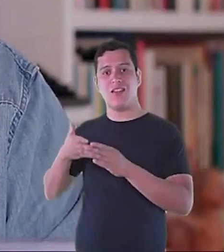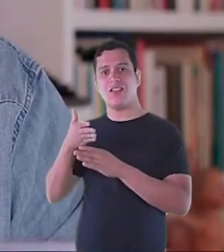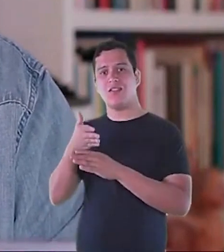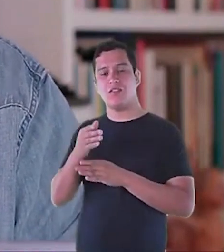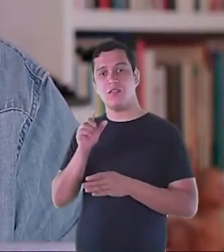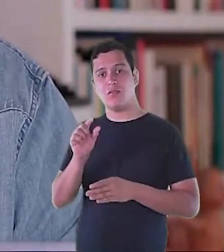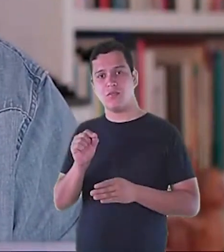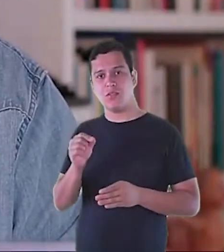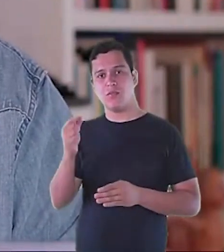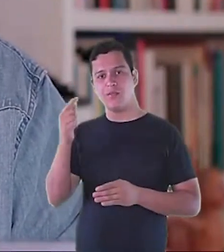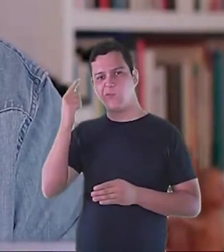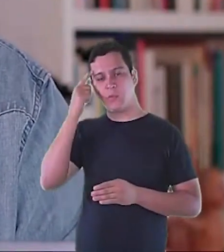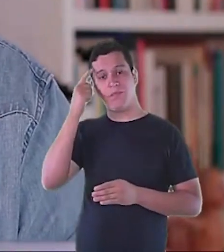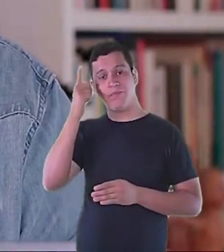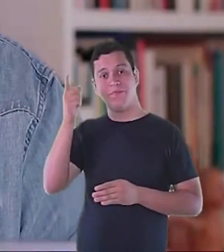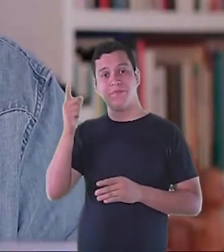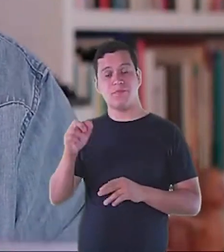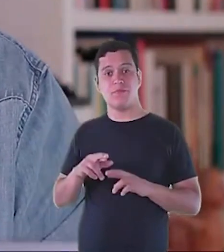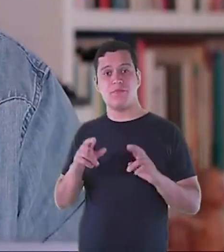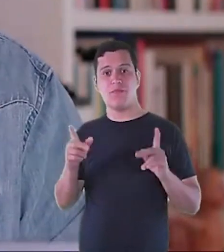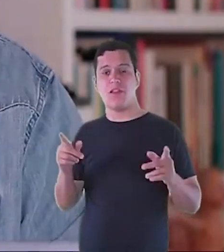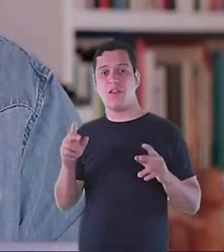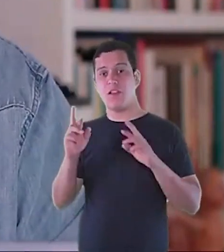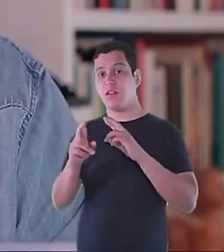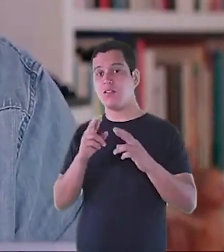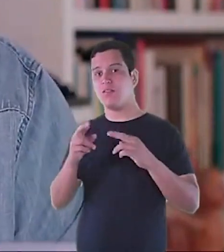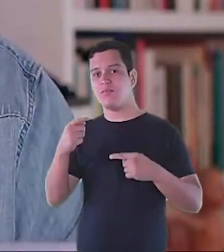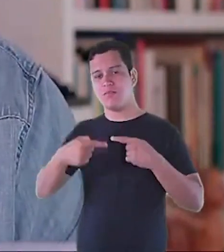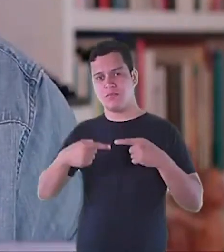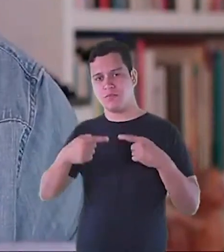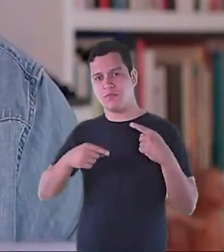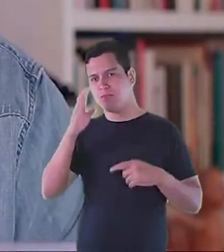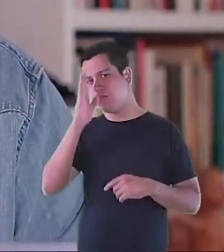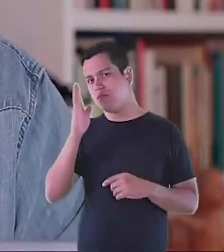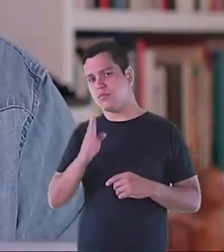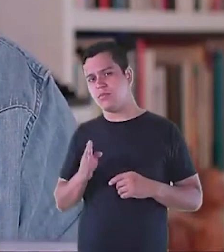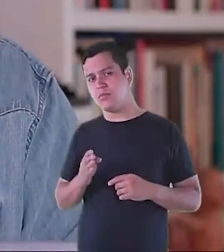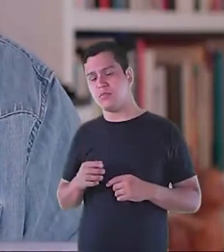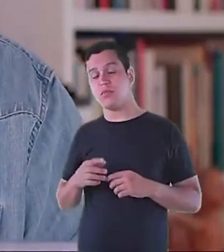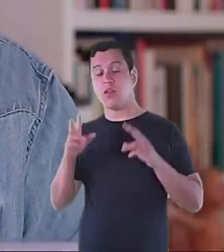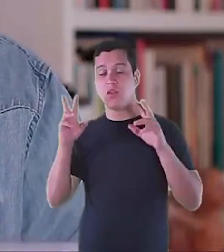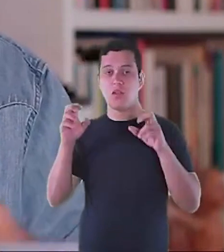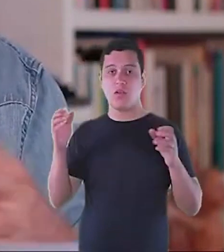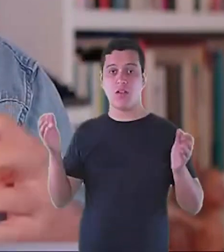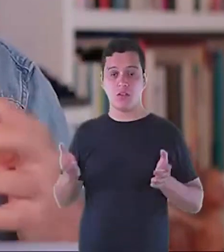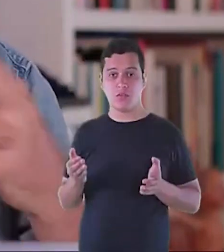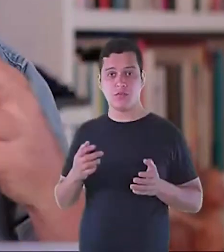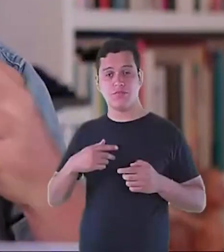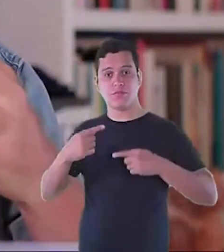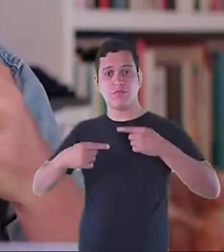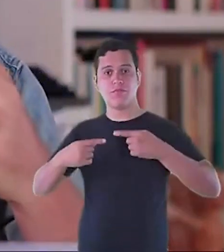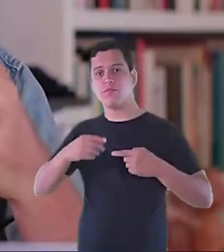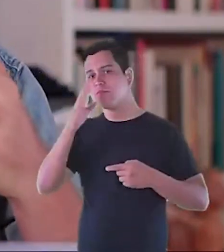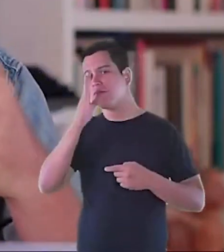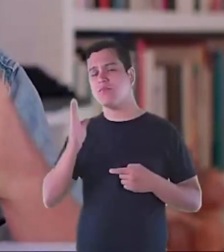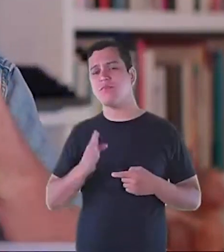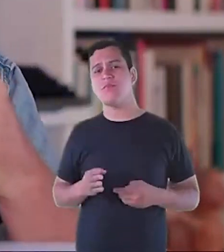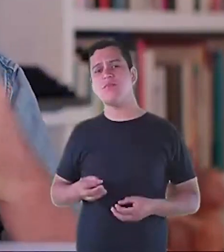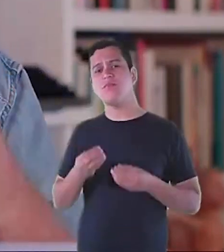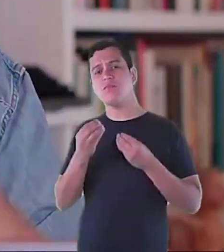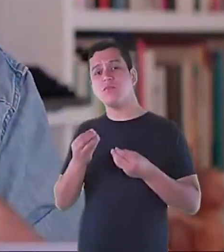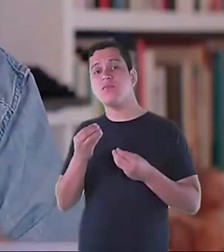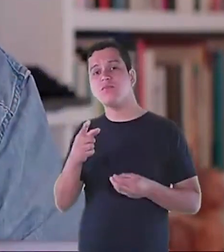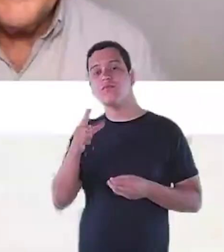contingente na política brasileira. E o assunto é política brasileira nesse momento. Como você acha